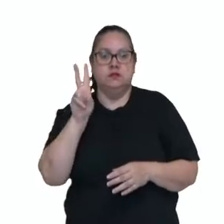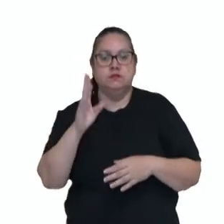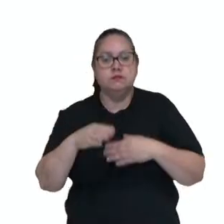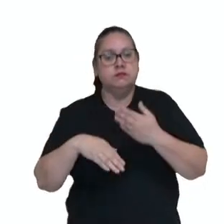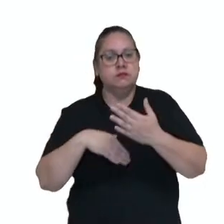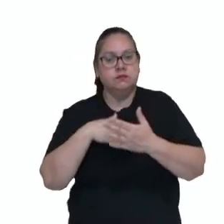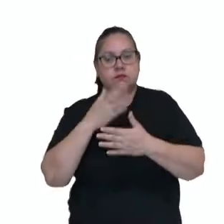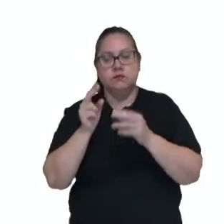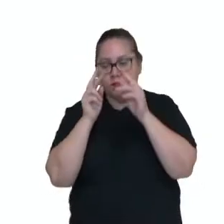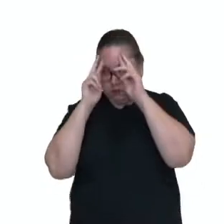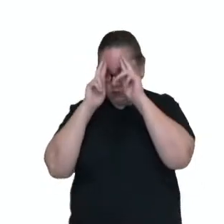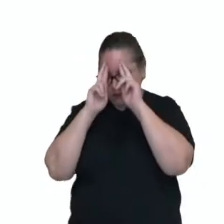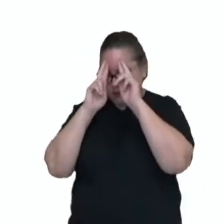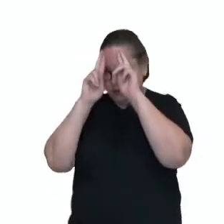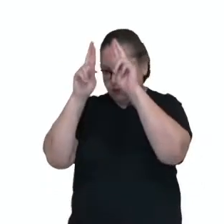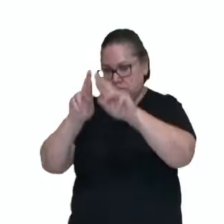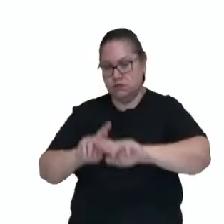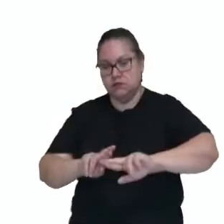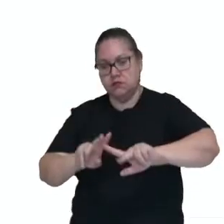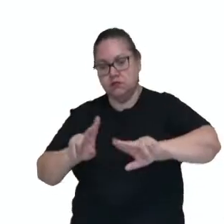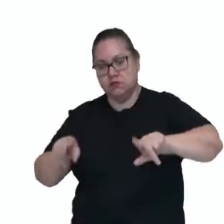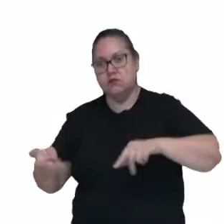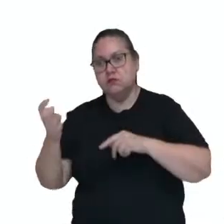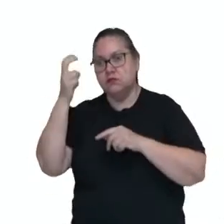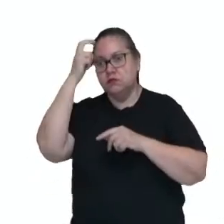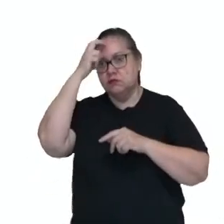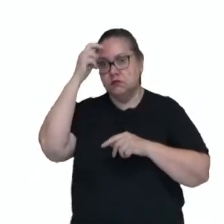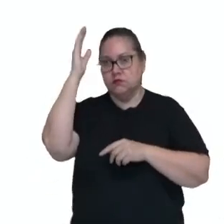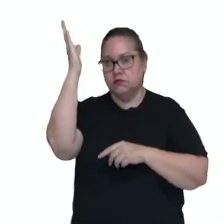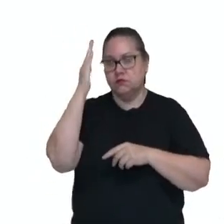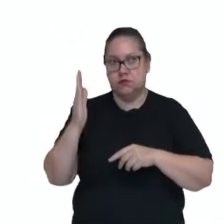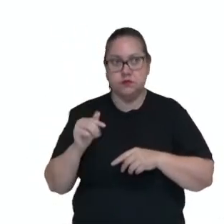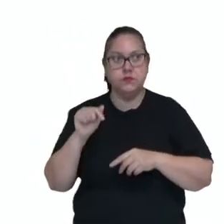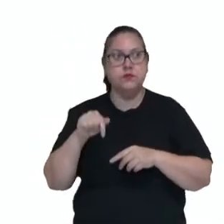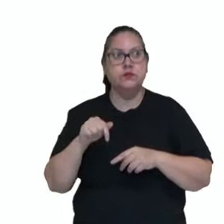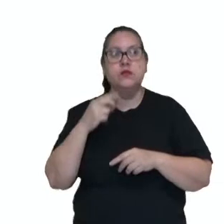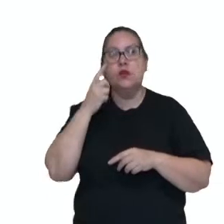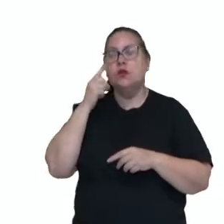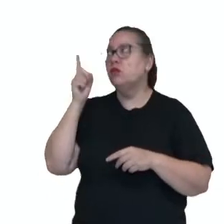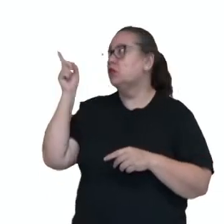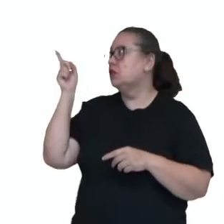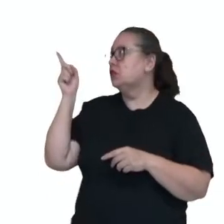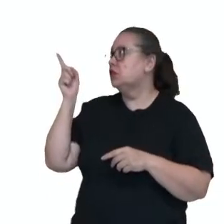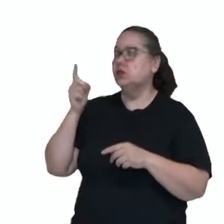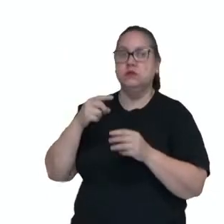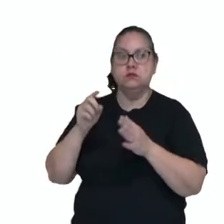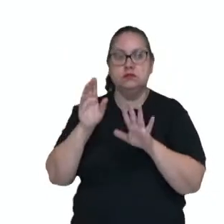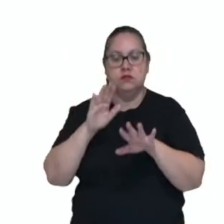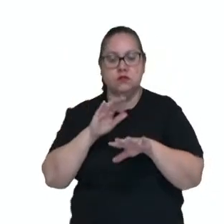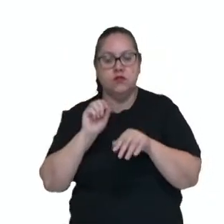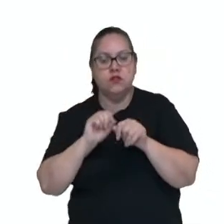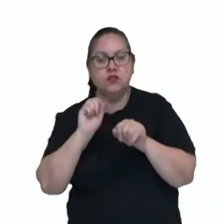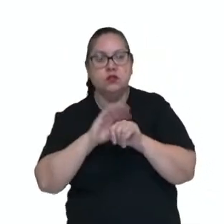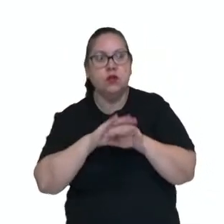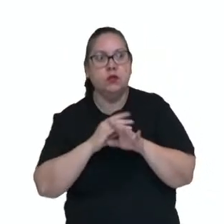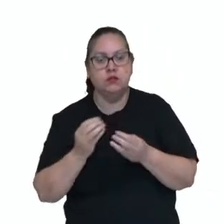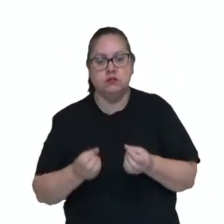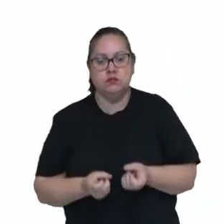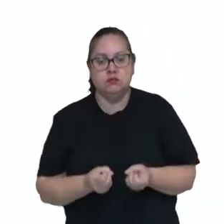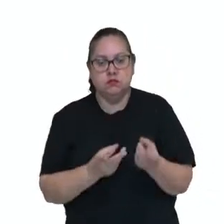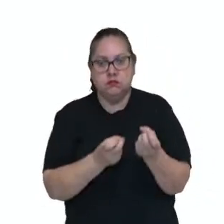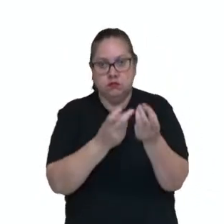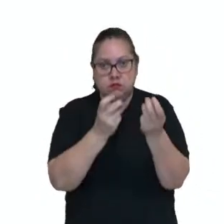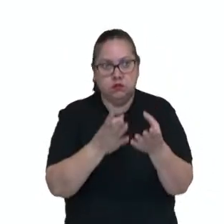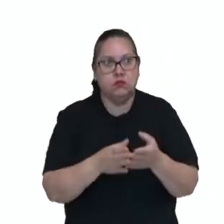e respeitar a diversidade cultural do país. Aqui você vê um trabalho indígena, artesanal, sendo vendido em,